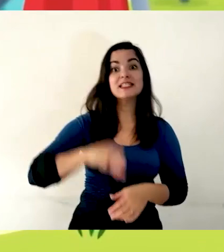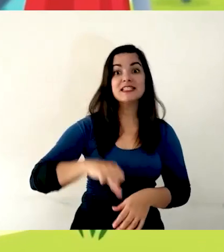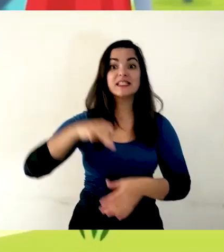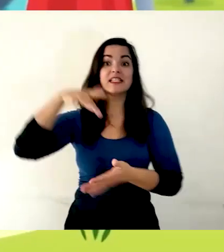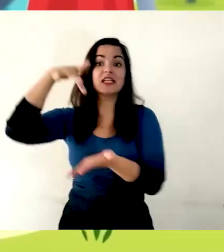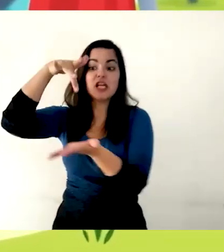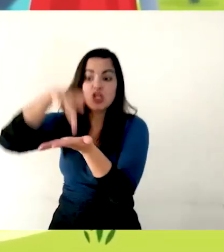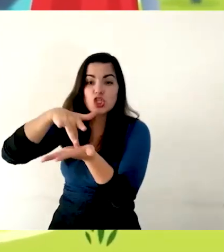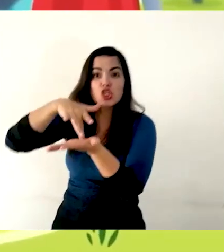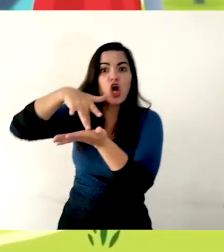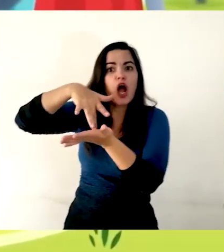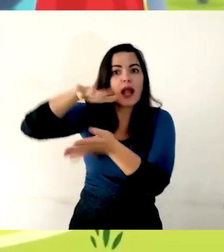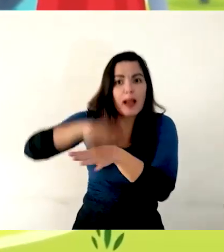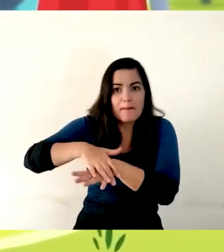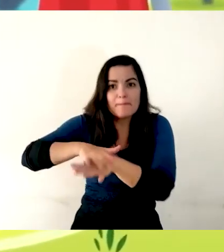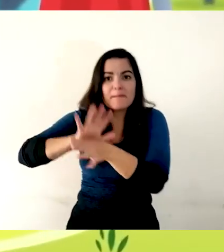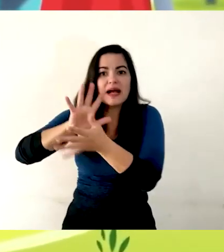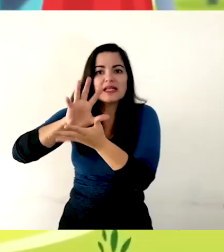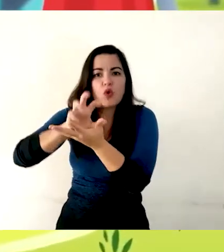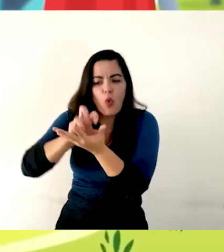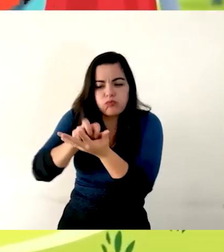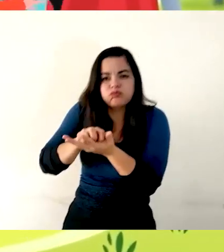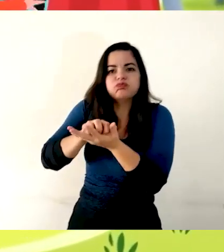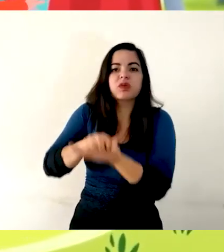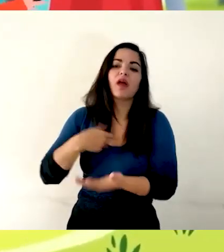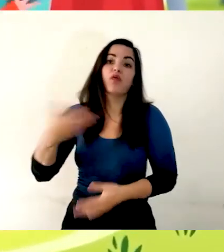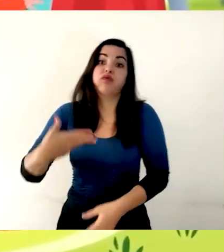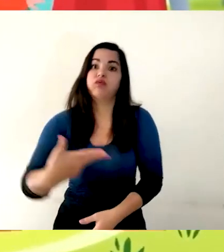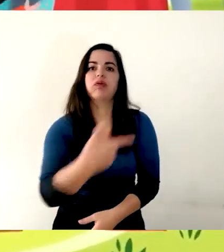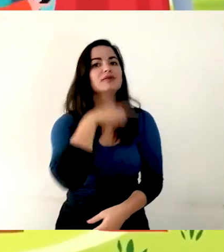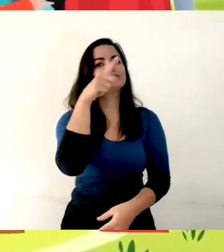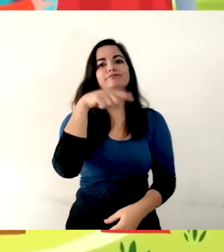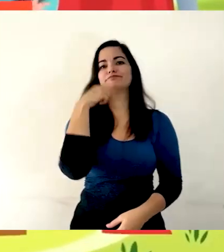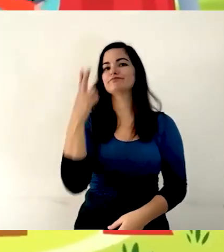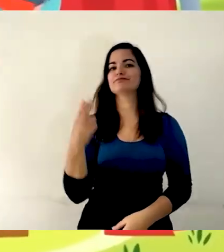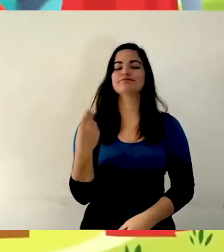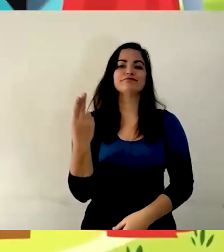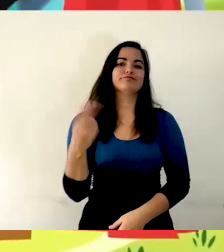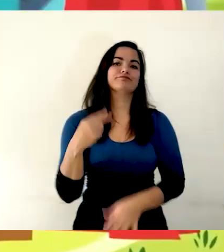Quando o atrito é maior, não sou tão veloz.